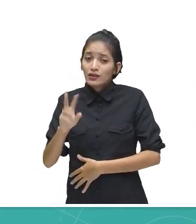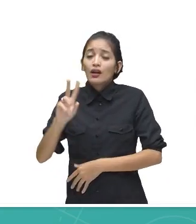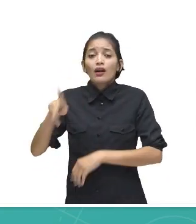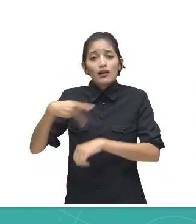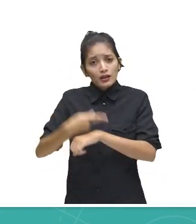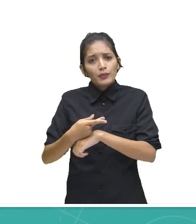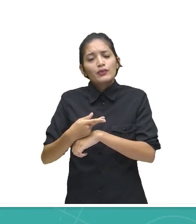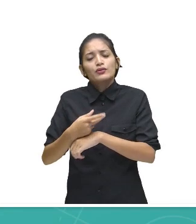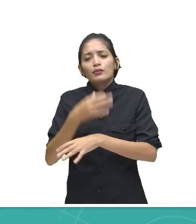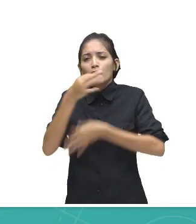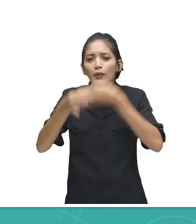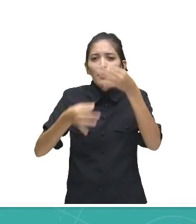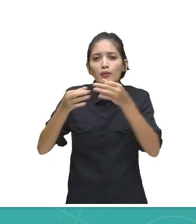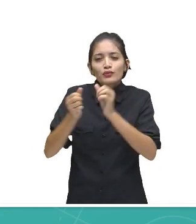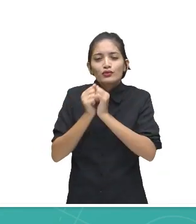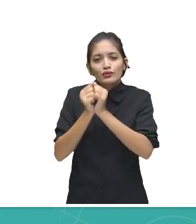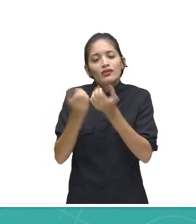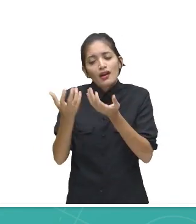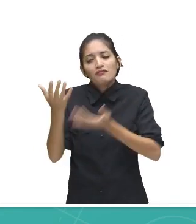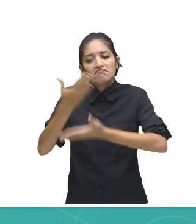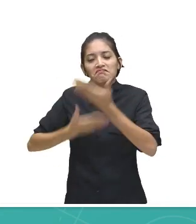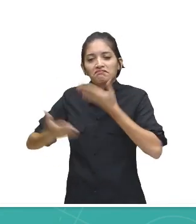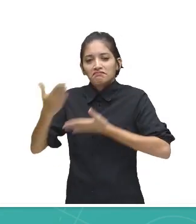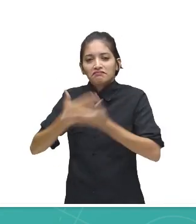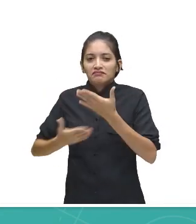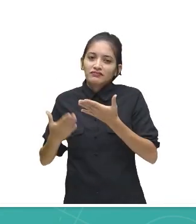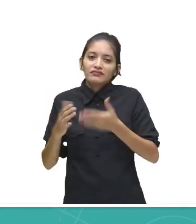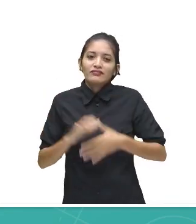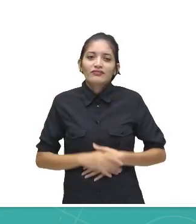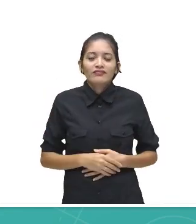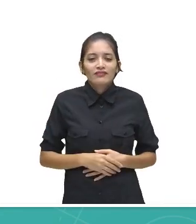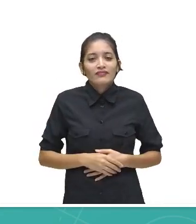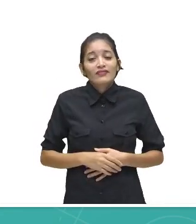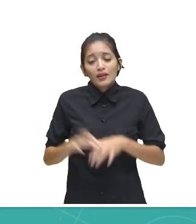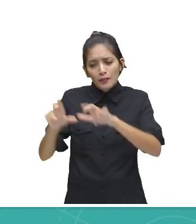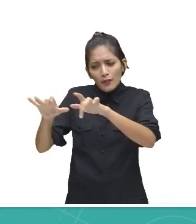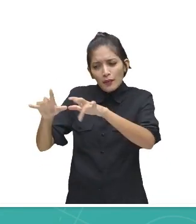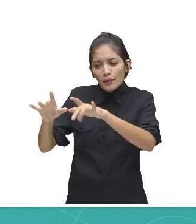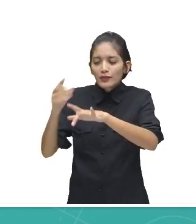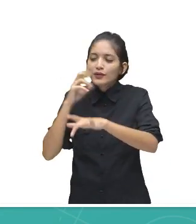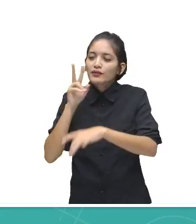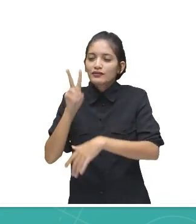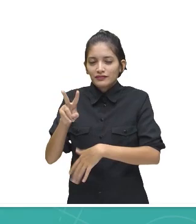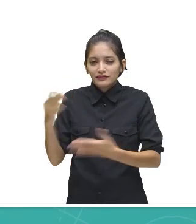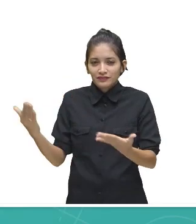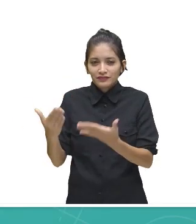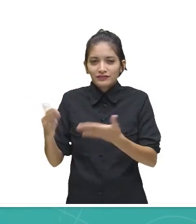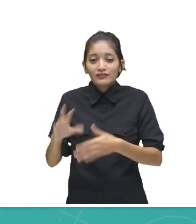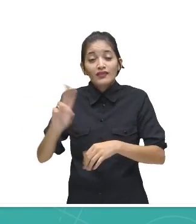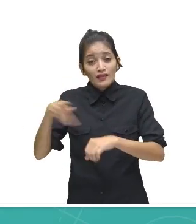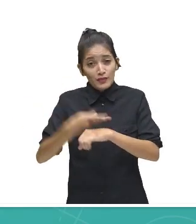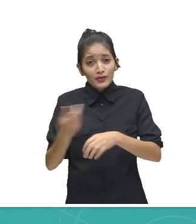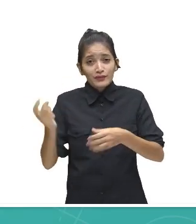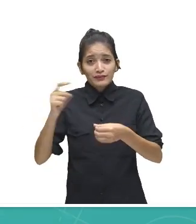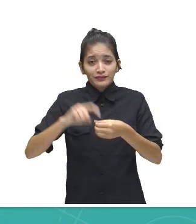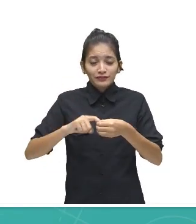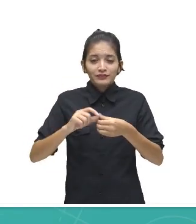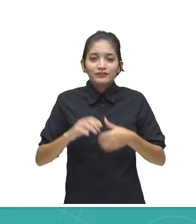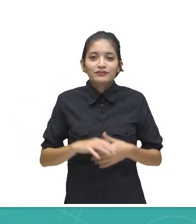respostas junto com vocês, tá bom? Quero ver vocês participando, escrevam mesmo, que eu estou acompanhando aqui ao vivo. Daqui a pouco a gente volta.